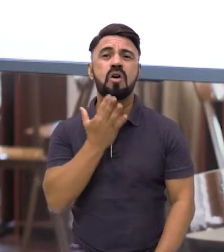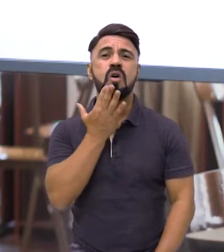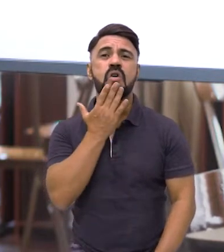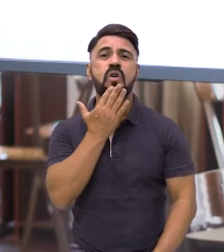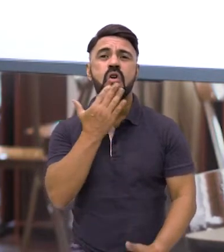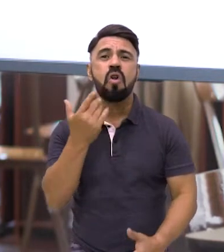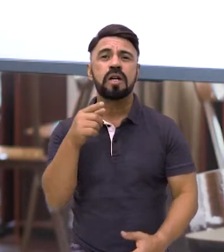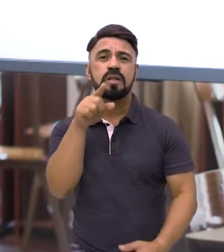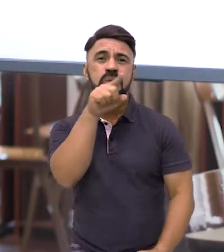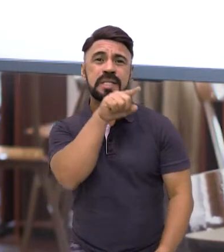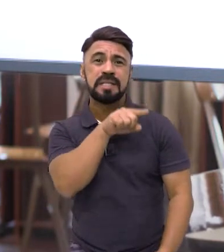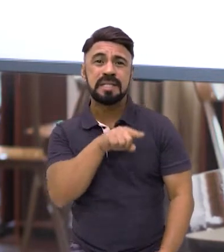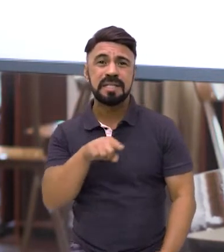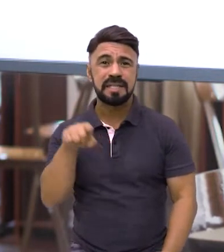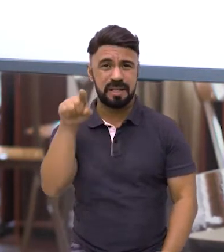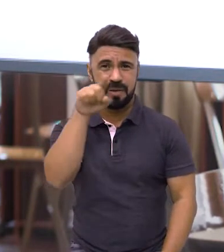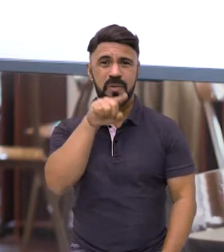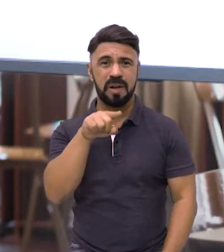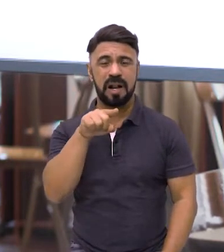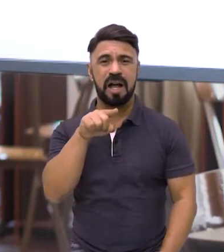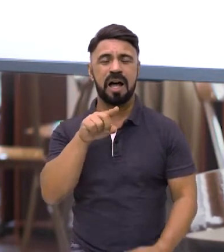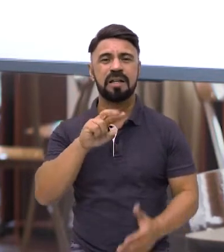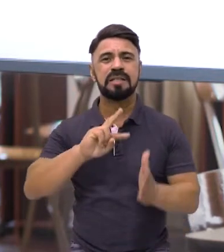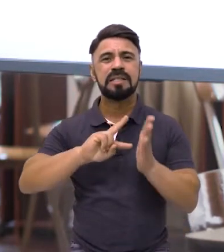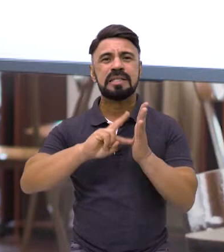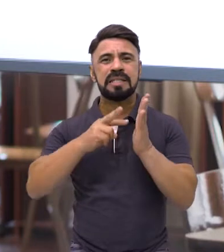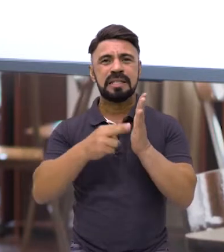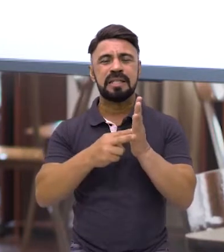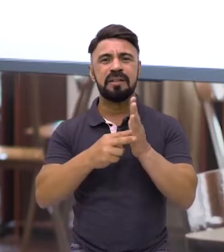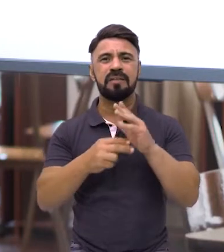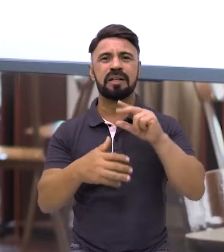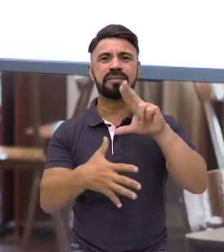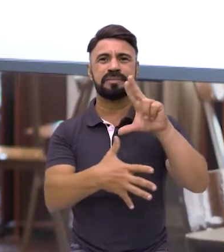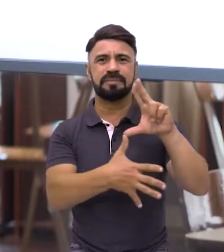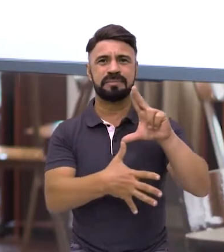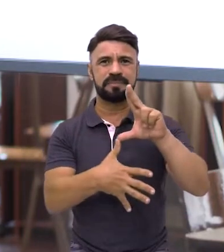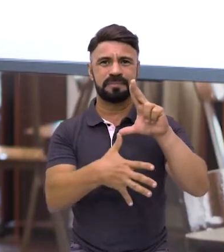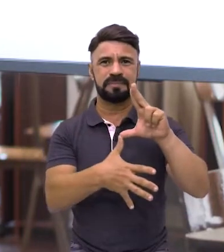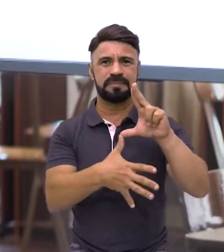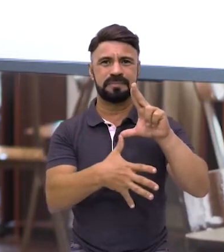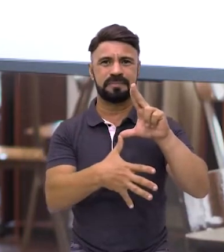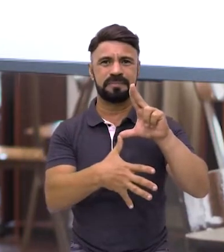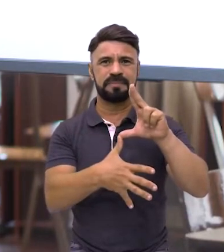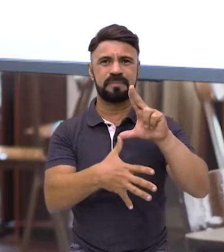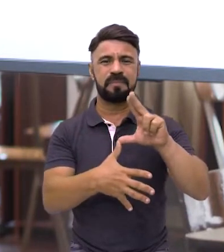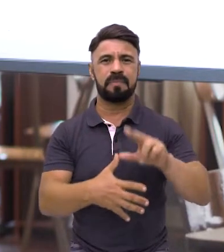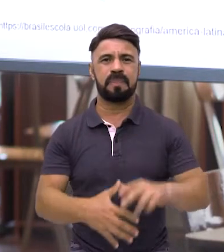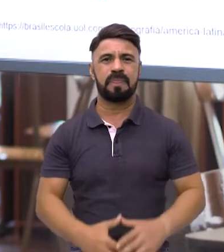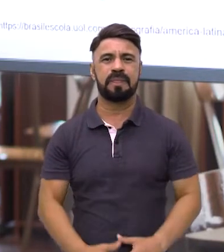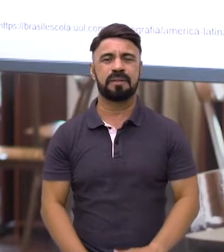sendo circulado no nosso mapa, representa a América Latina.